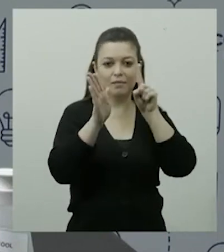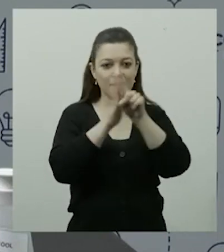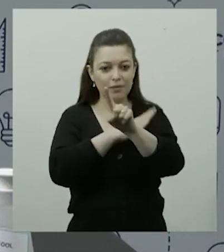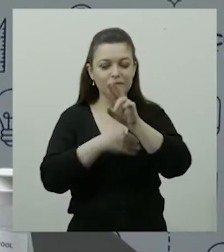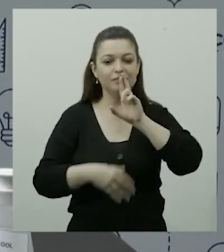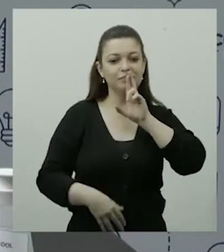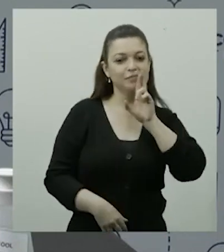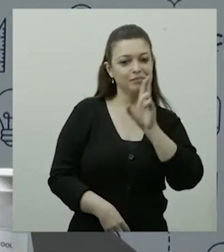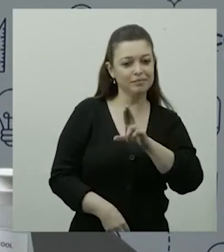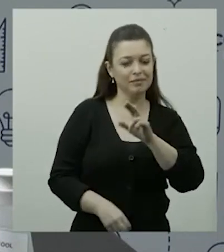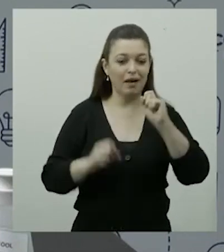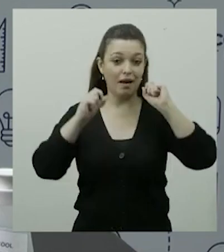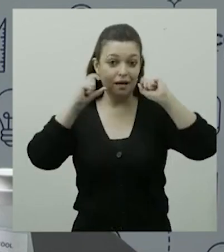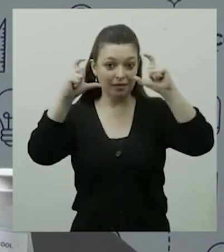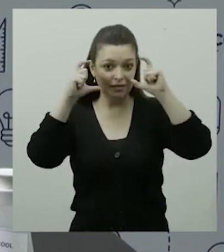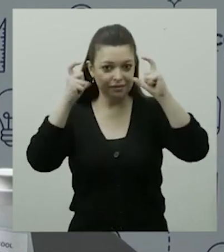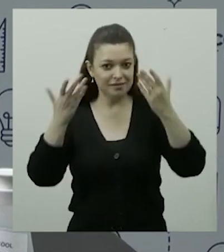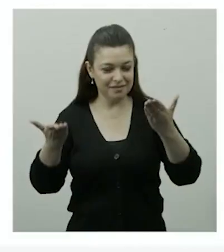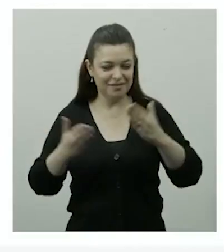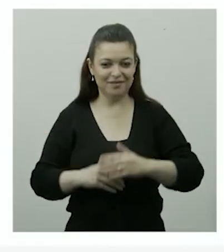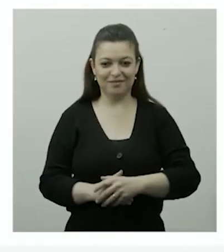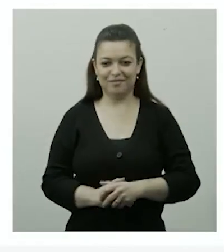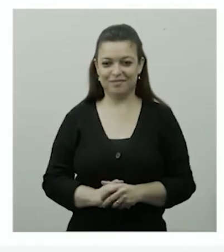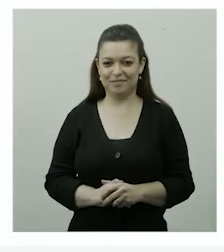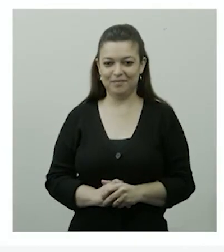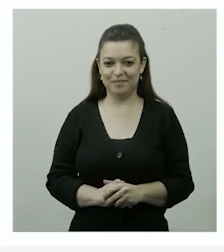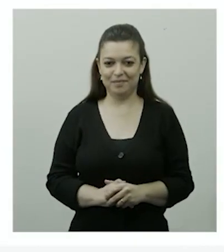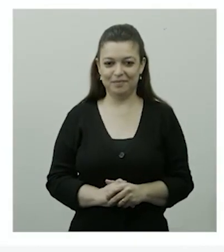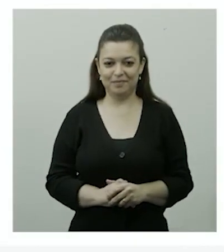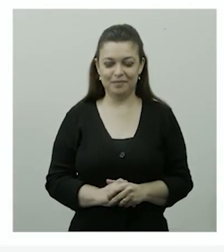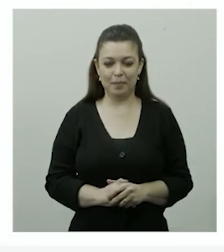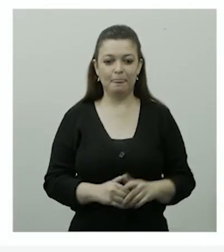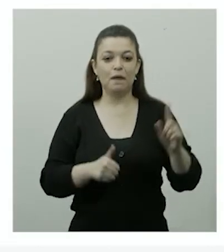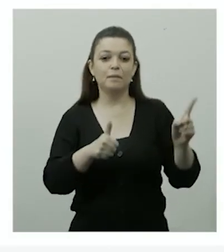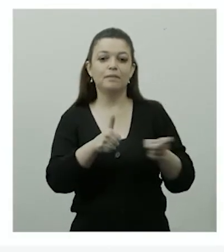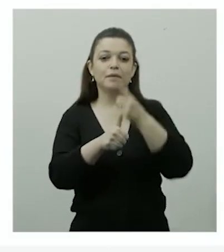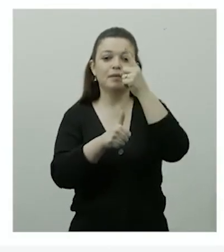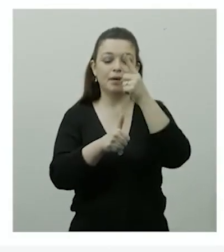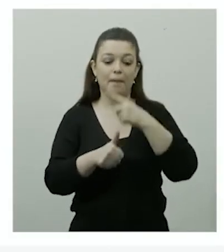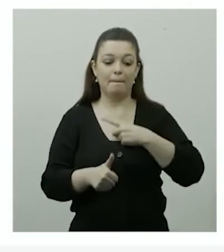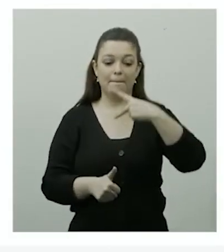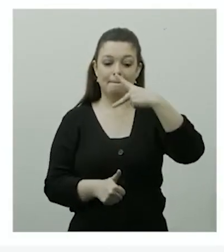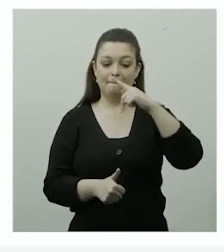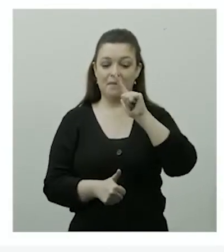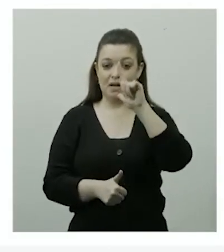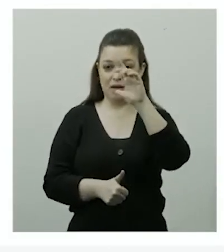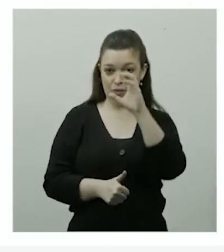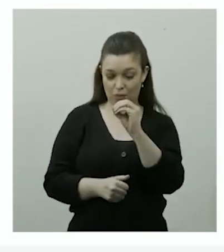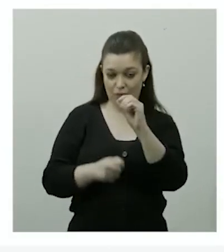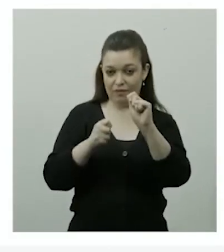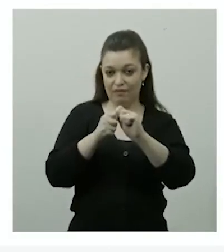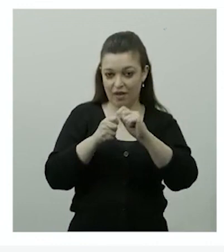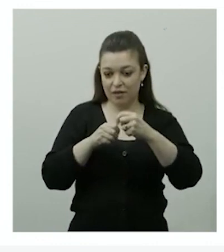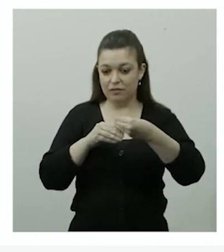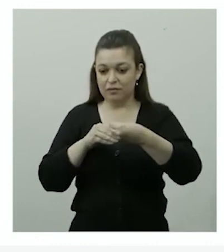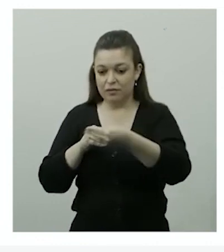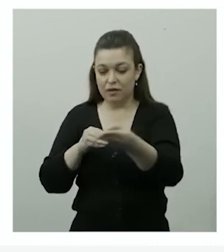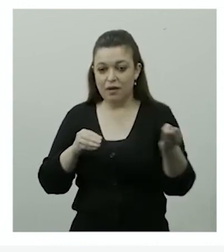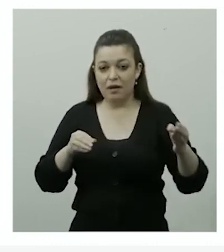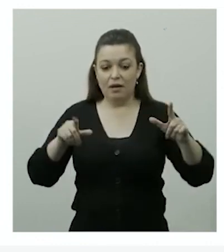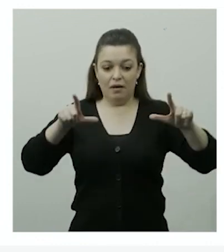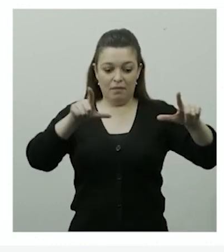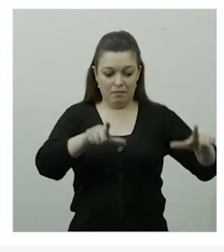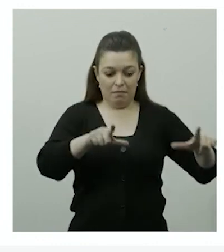com a resposta. Prestem bem atenção. A primeira. Paulo distribuiu alguns copos